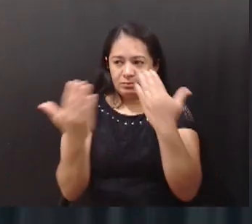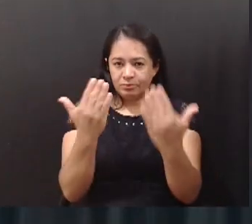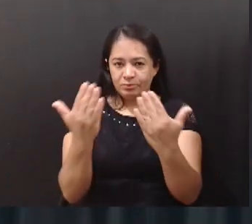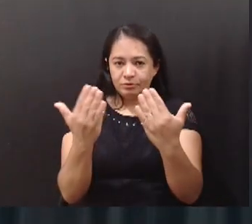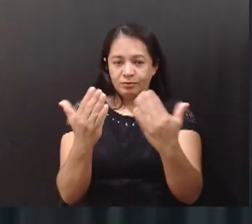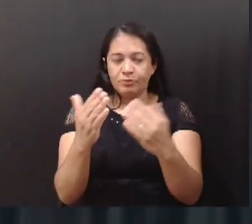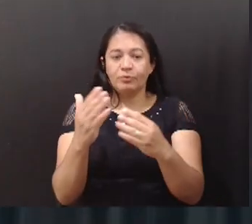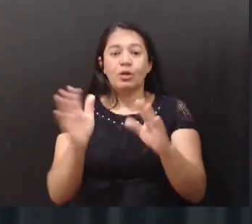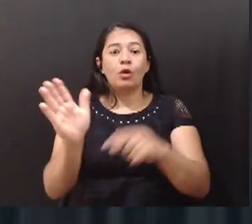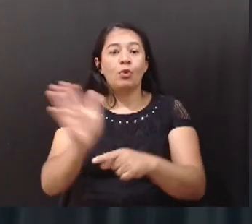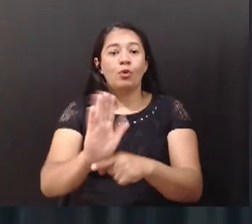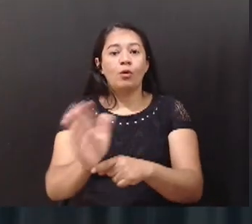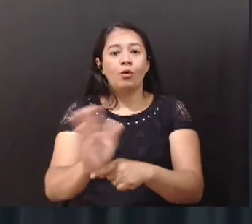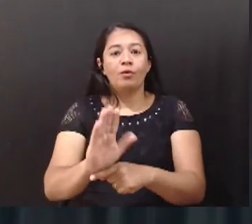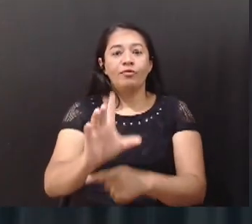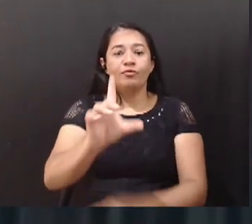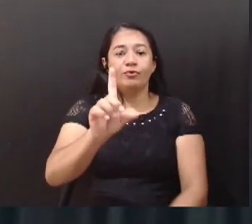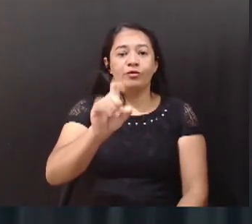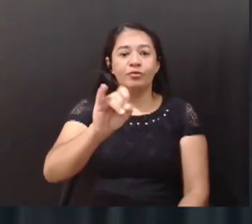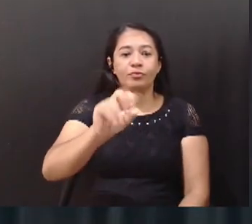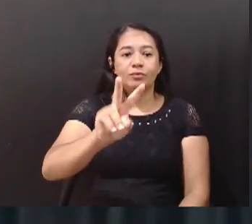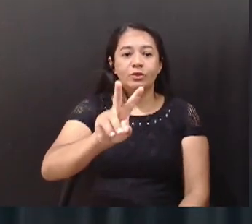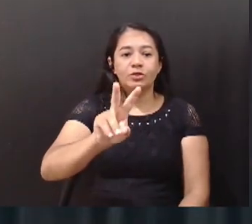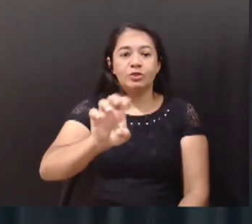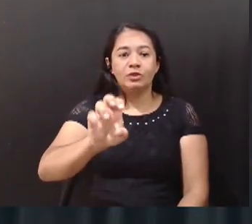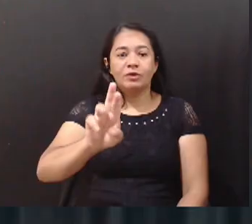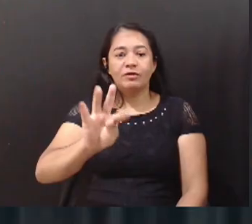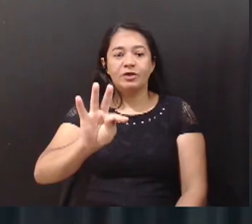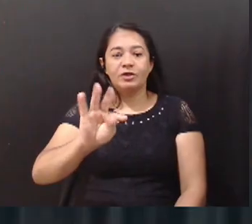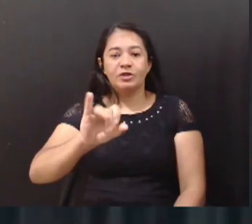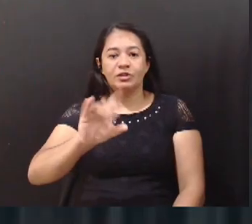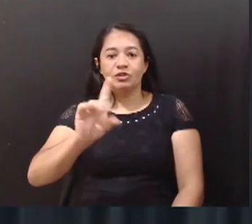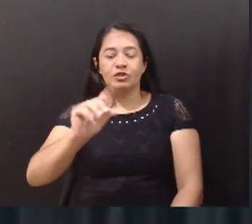tem 5 emoções base, que é alegria,